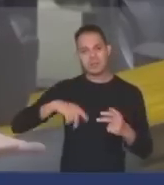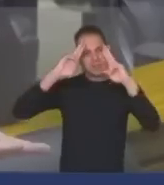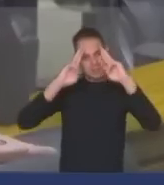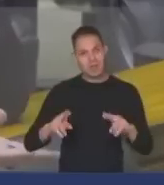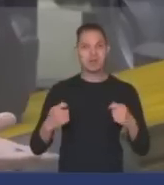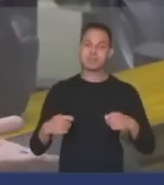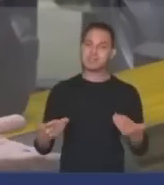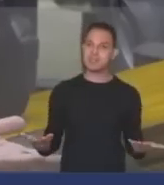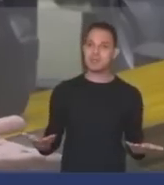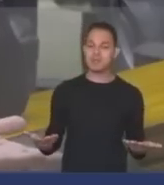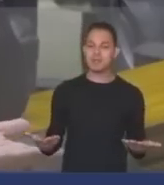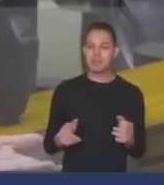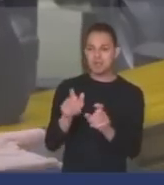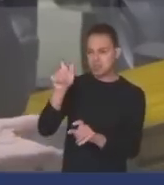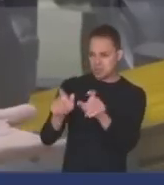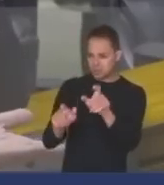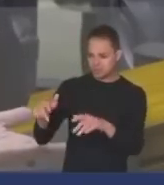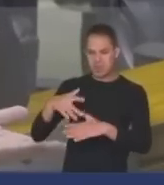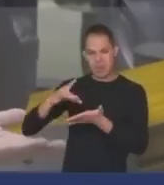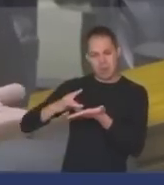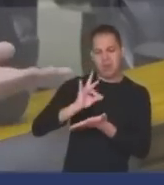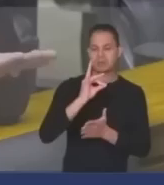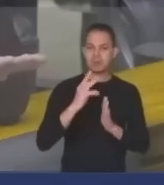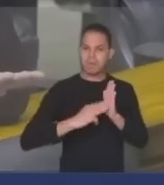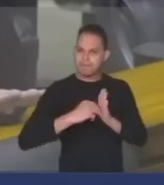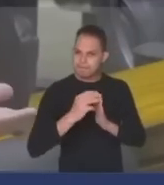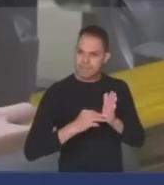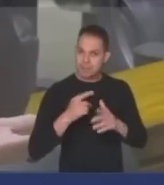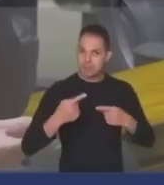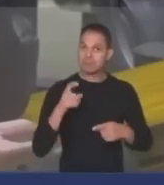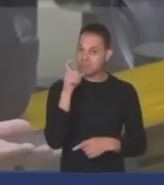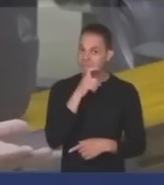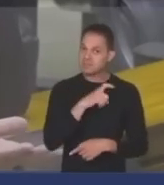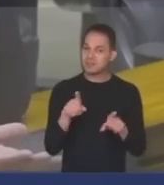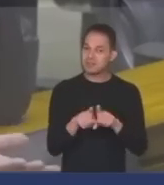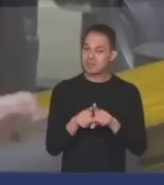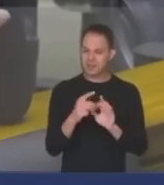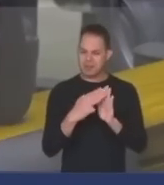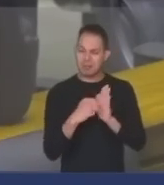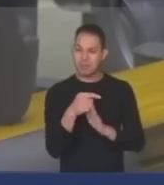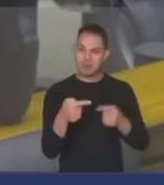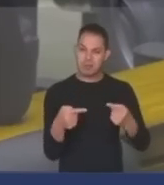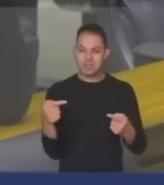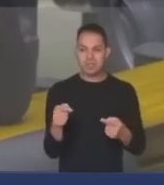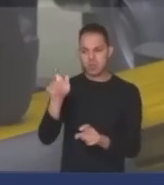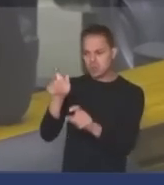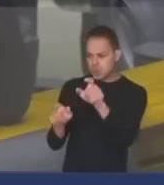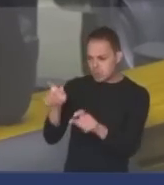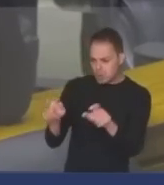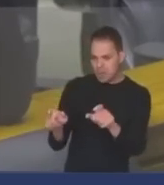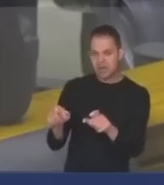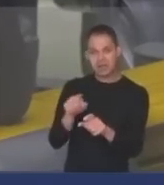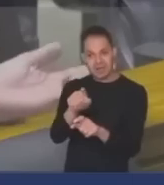parlamento. Aqueles que utilizam o ódio como metodologia política, e a mentira também como metodologia política, estes não podem ser